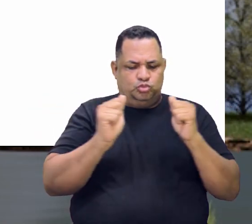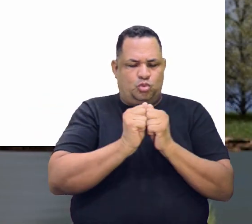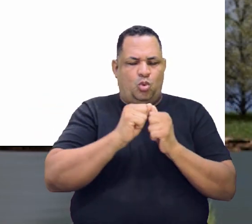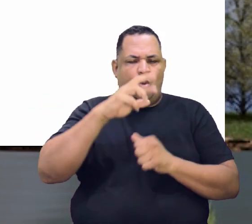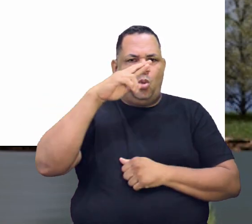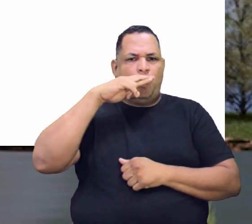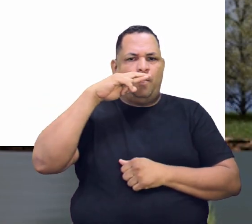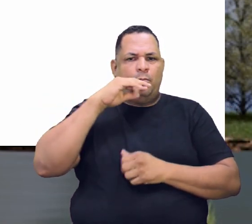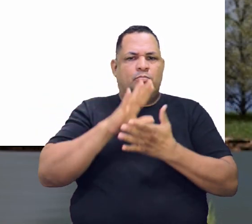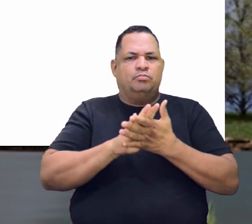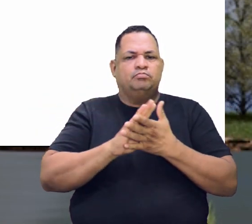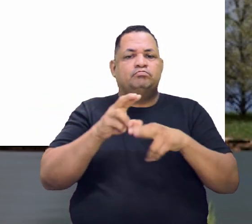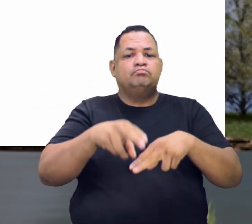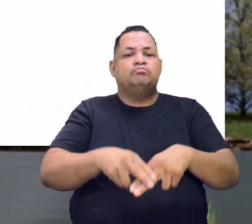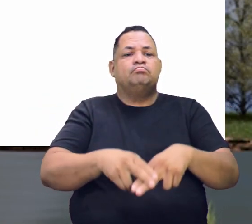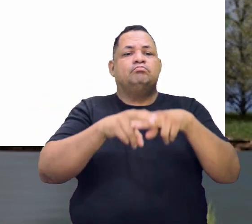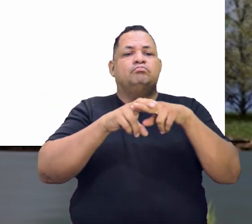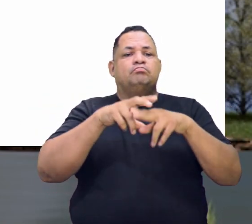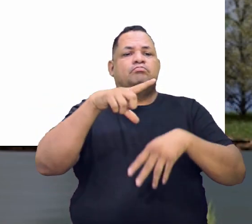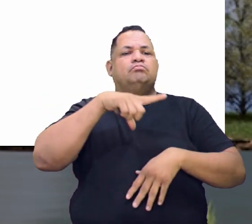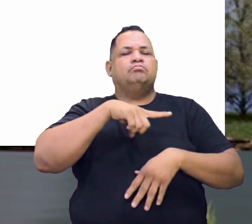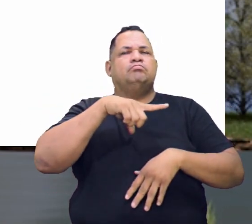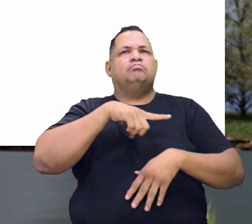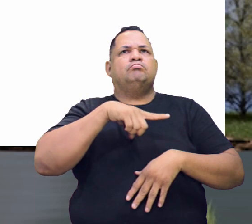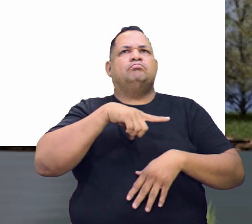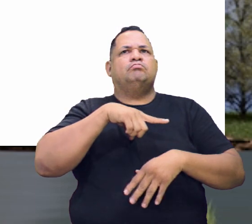olha, vários